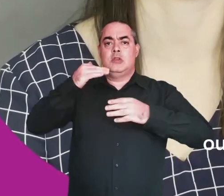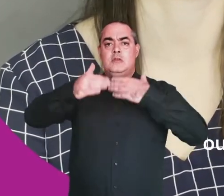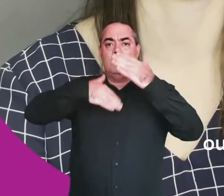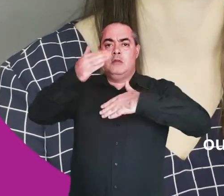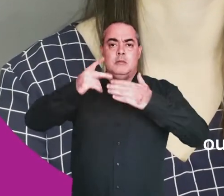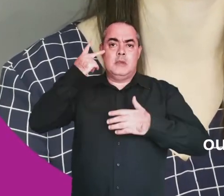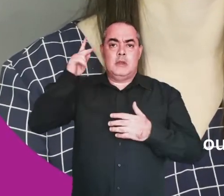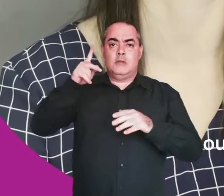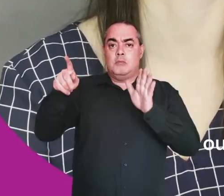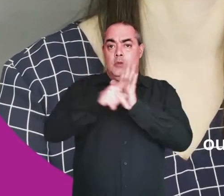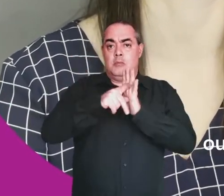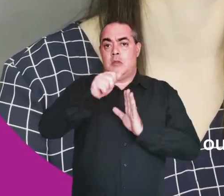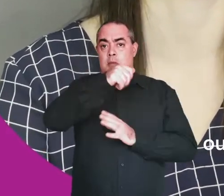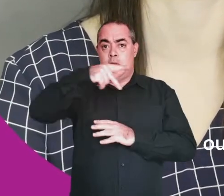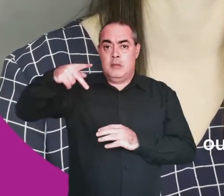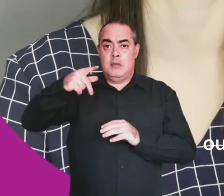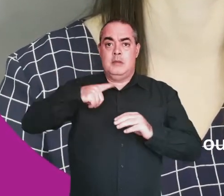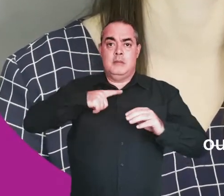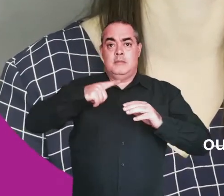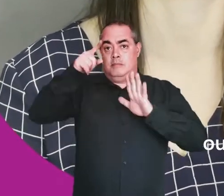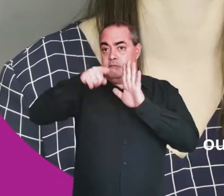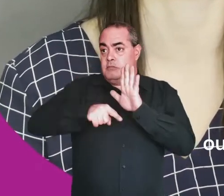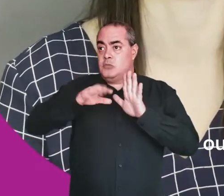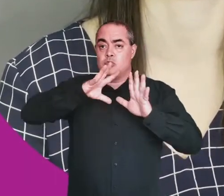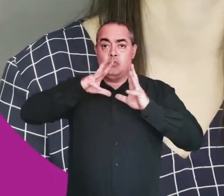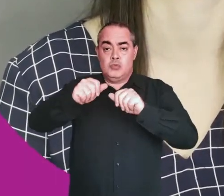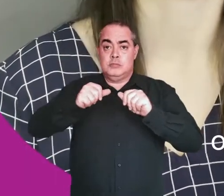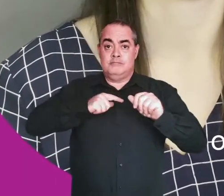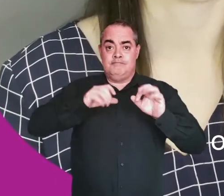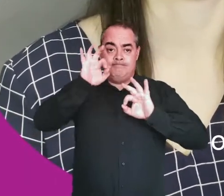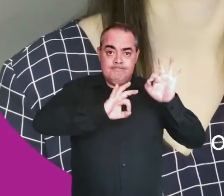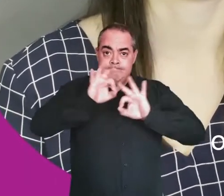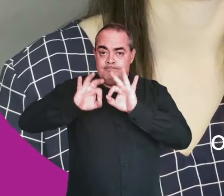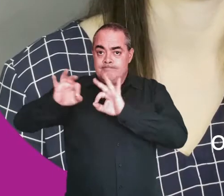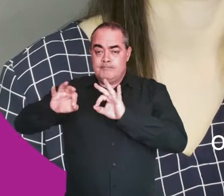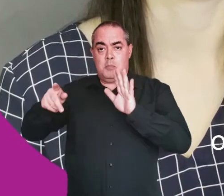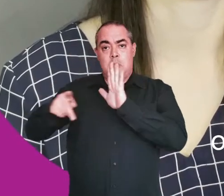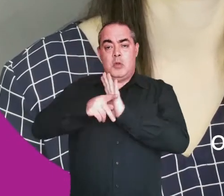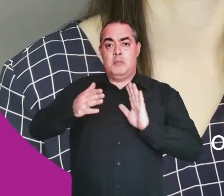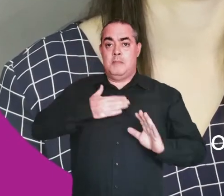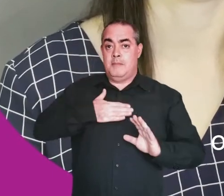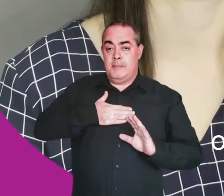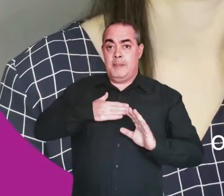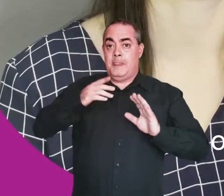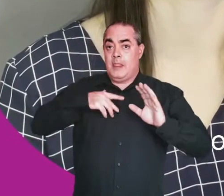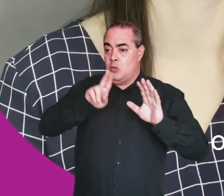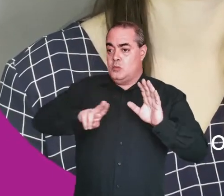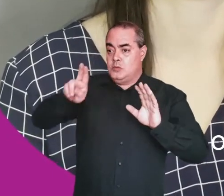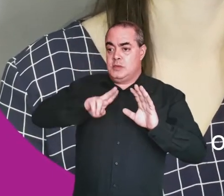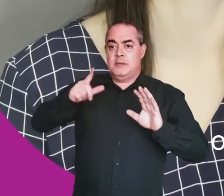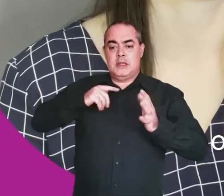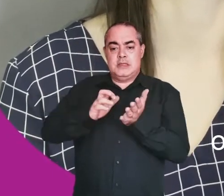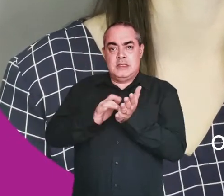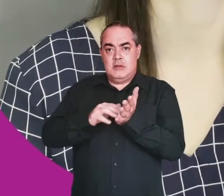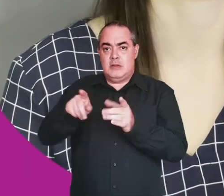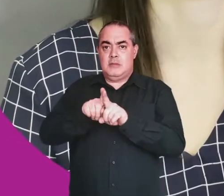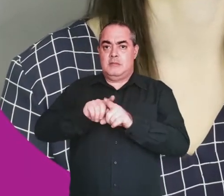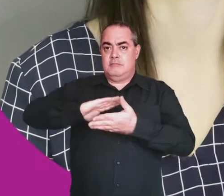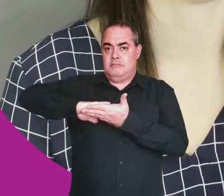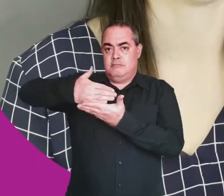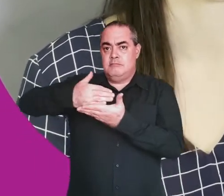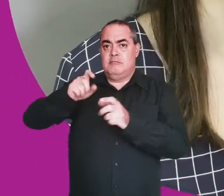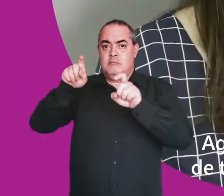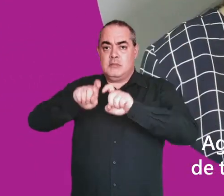ou desenvolvimento criar os seus próprios aplicativos personalizáveis. O Power Apps também permite a criação de aplicativos, tanto para celular quanto